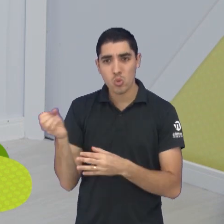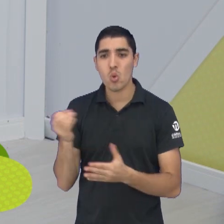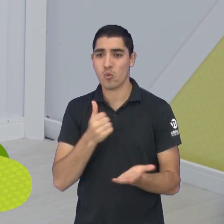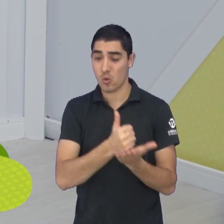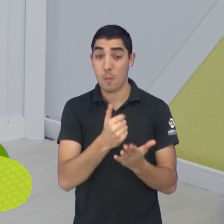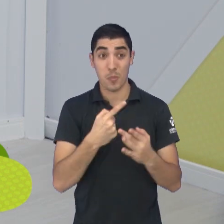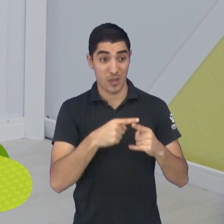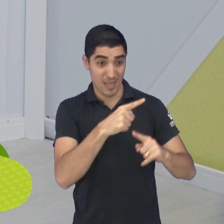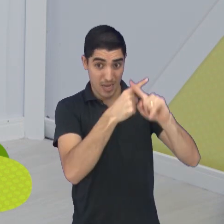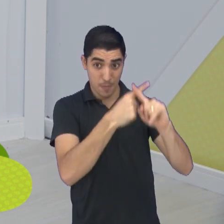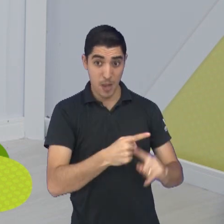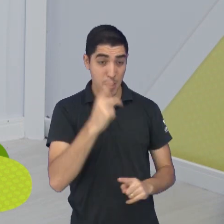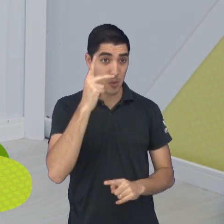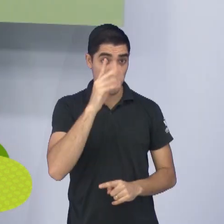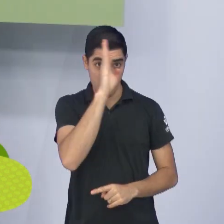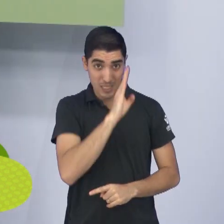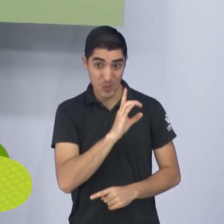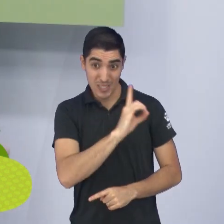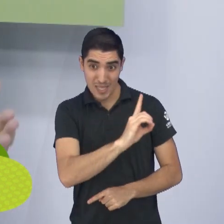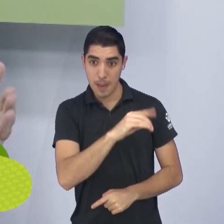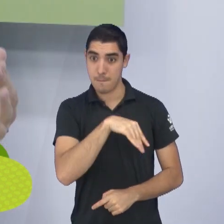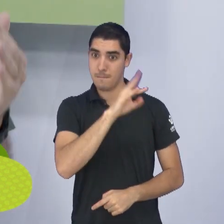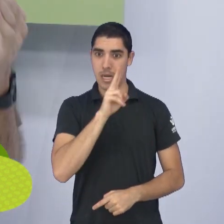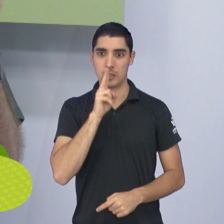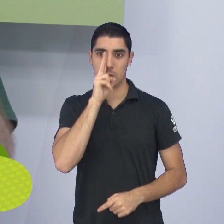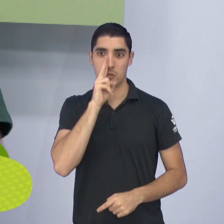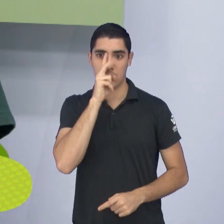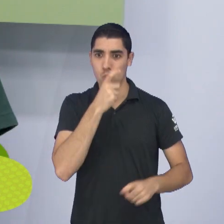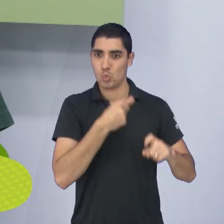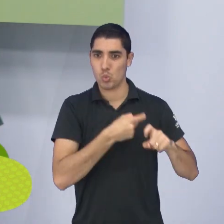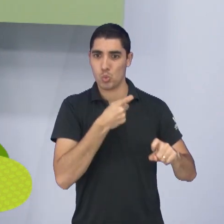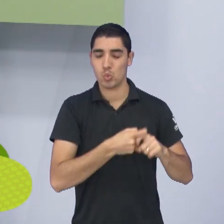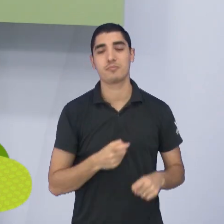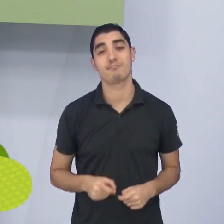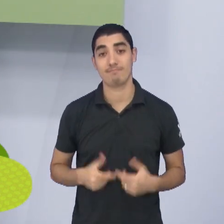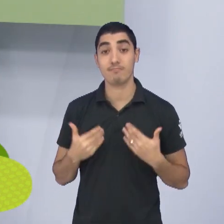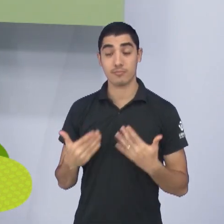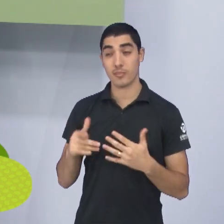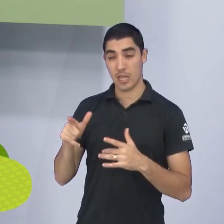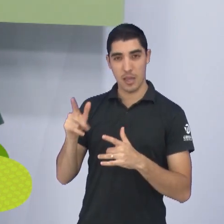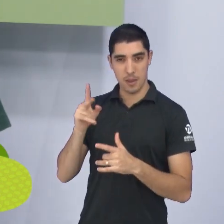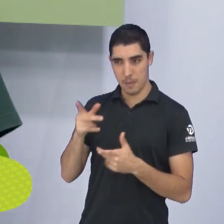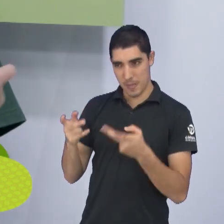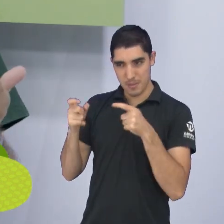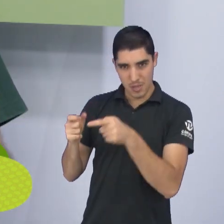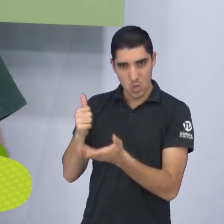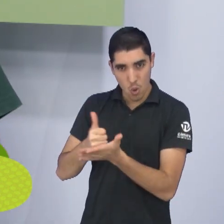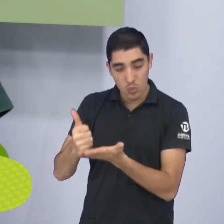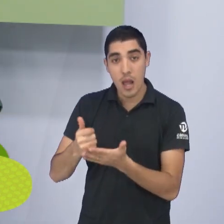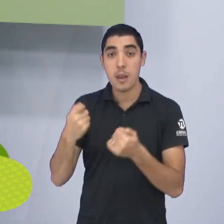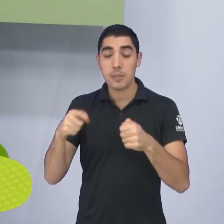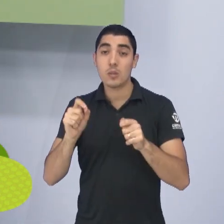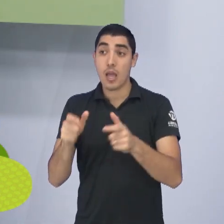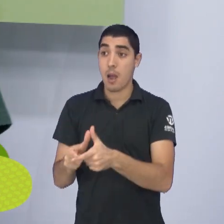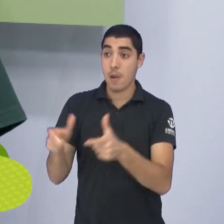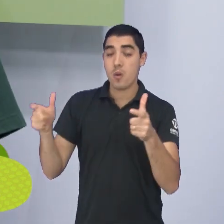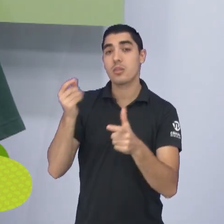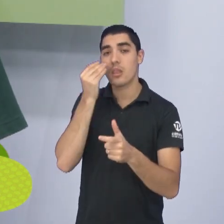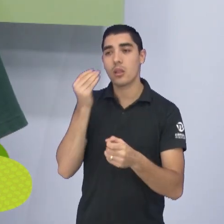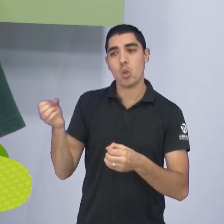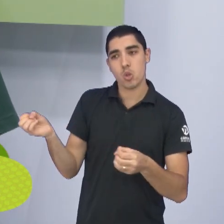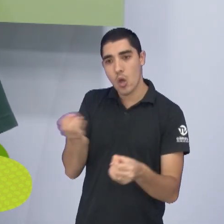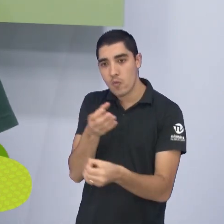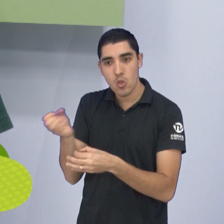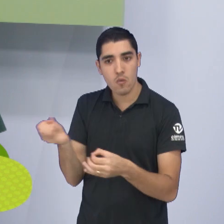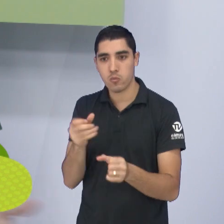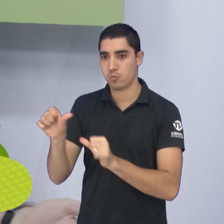da Série D é mais forte que a Série A2. Se a gente for ver pelo tempo de contrato da maioria, tem que ou renovar ou reformular praticamente quase